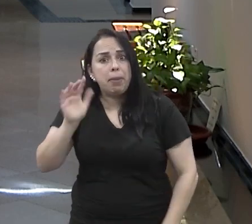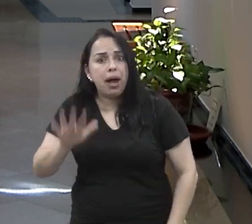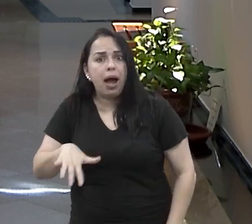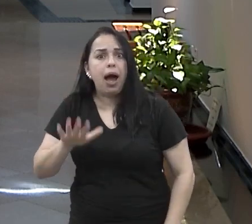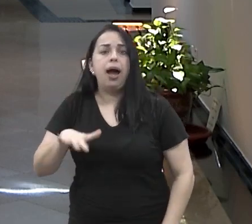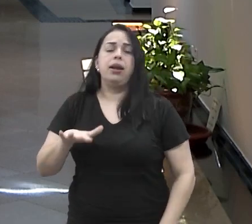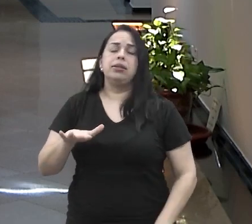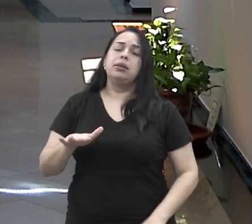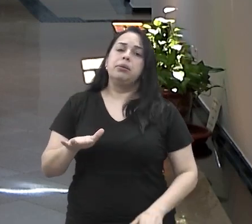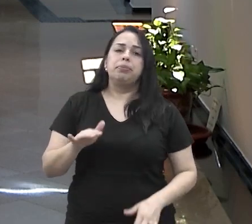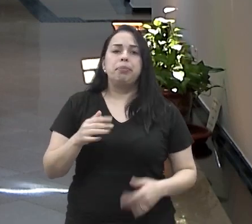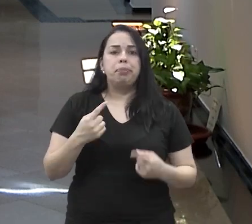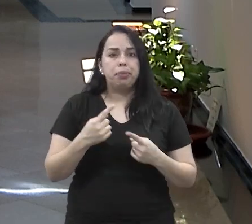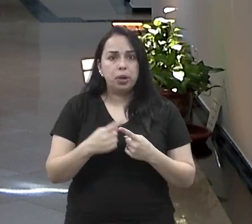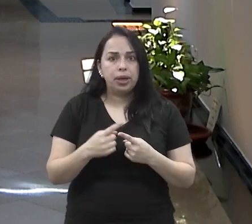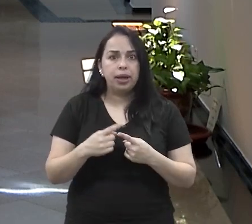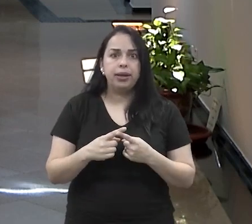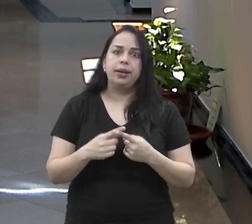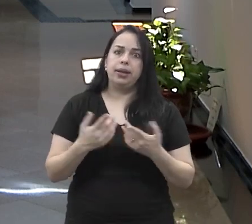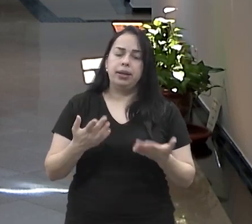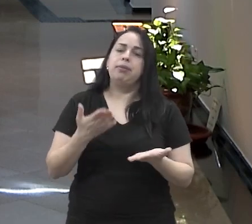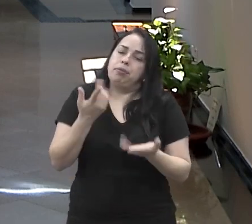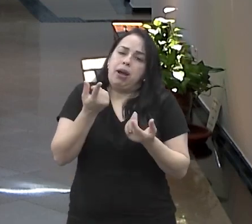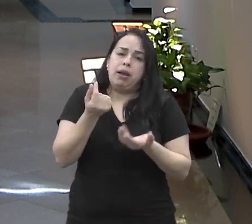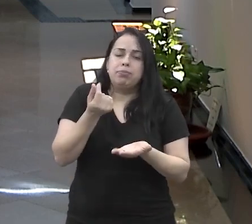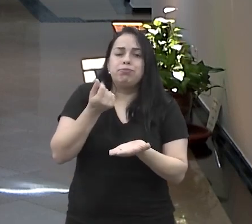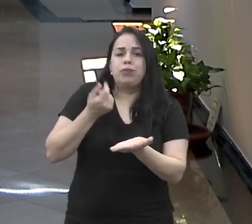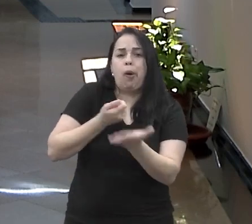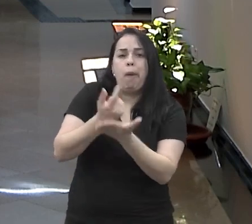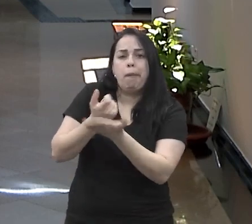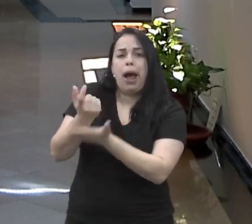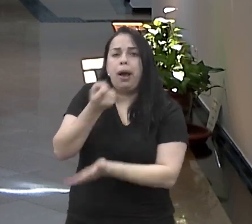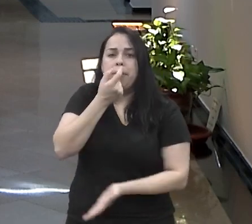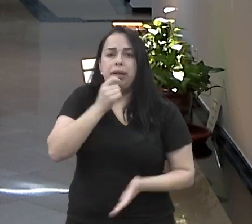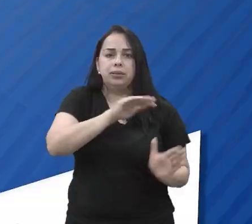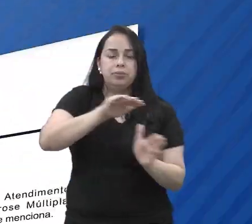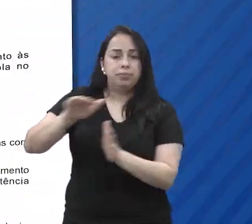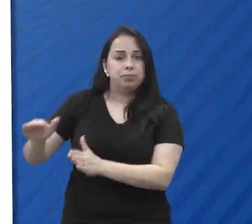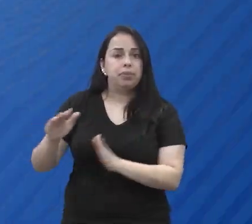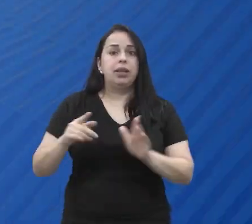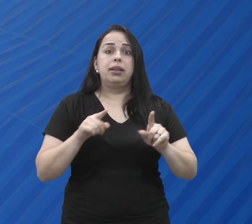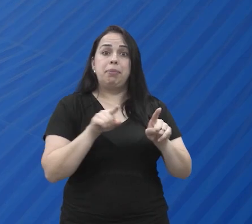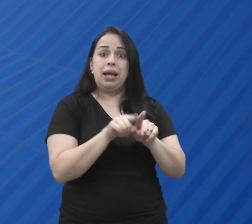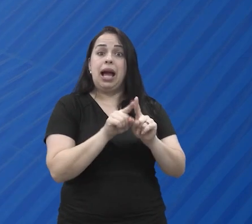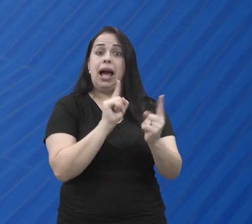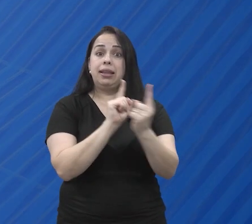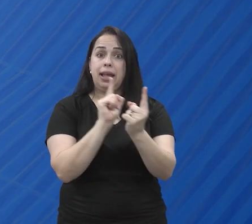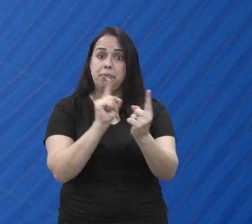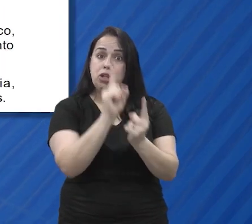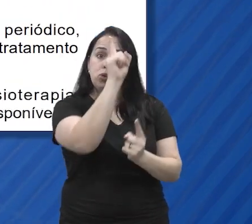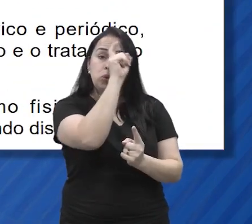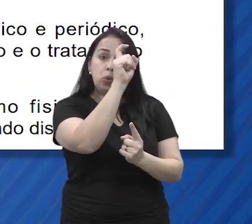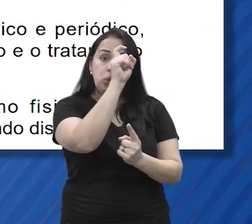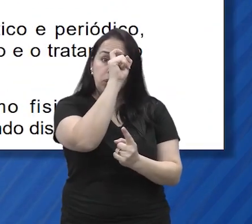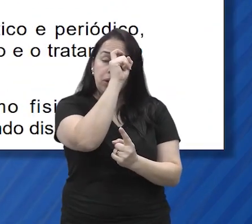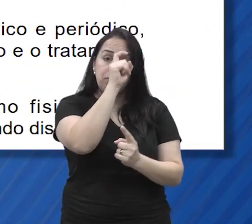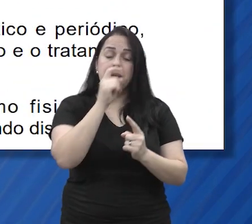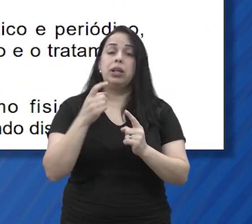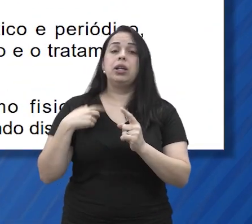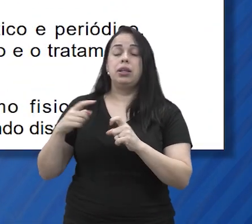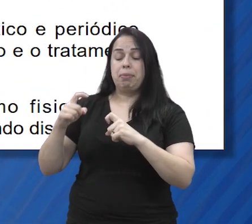para o município, né, de gastos que são gastos evitáveis. O programa vai contar com